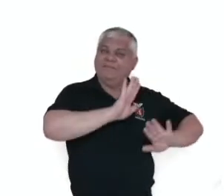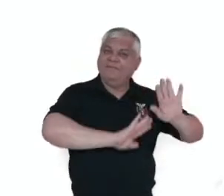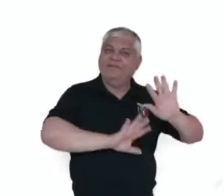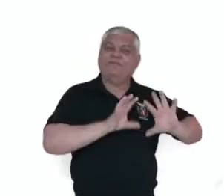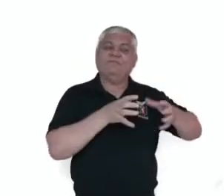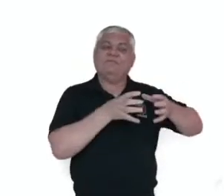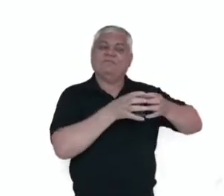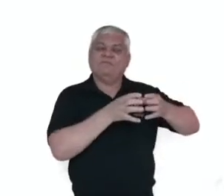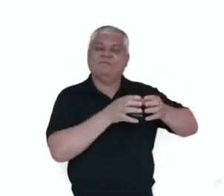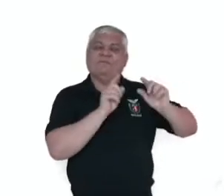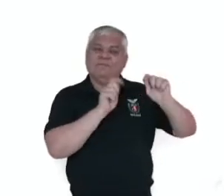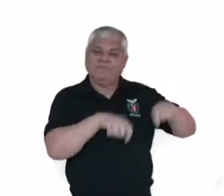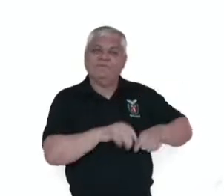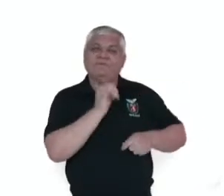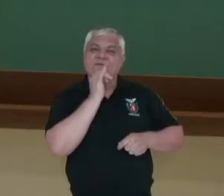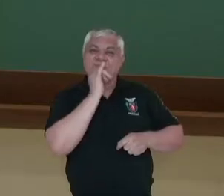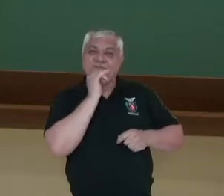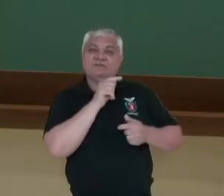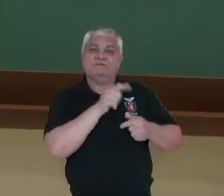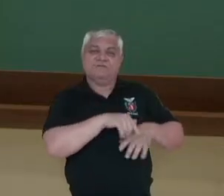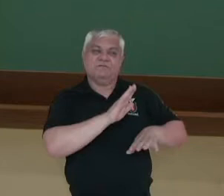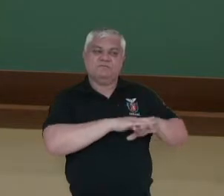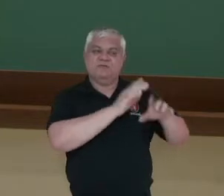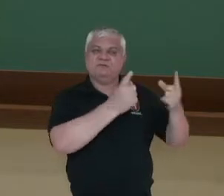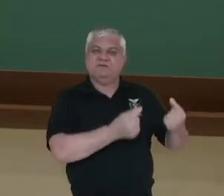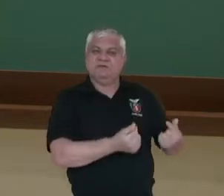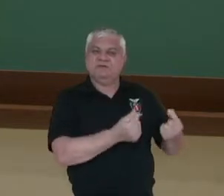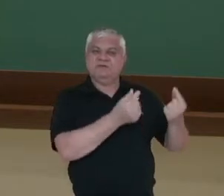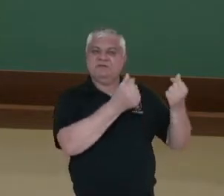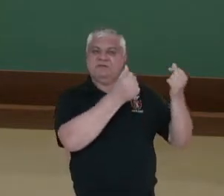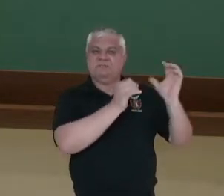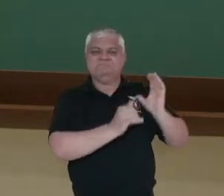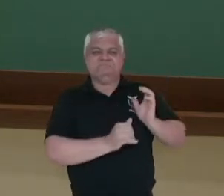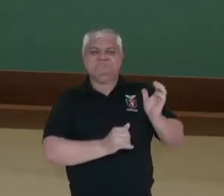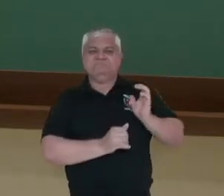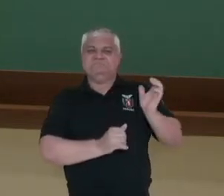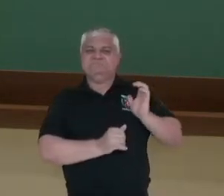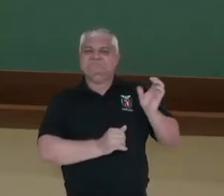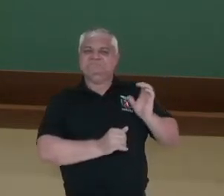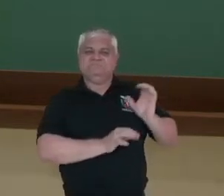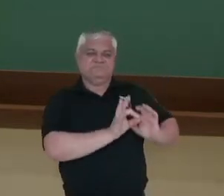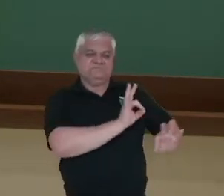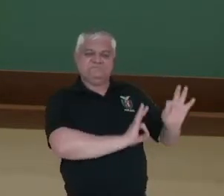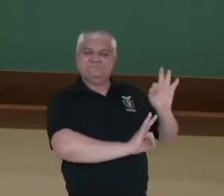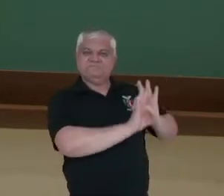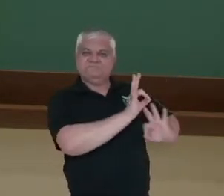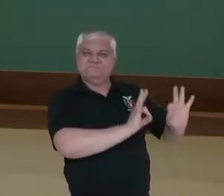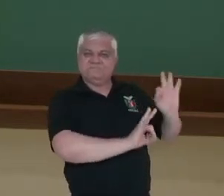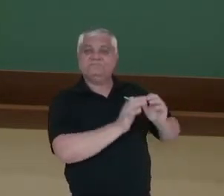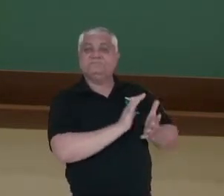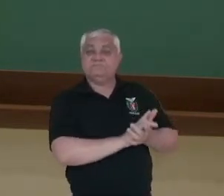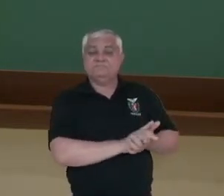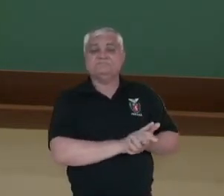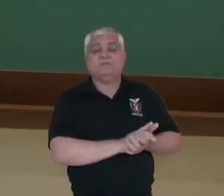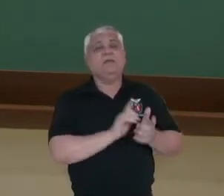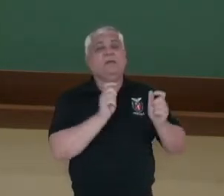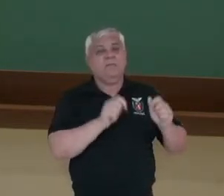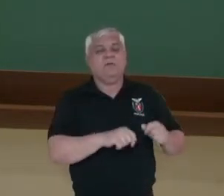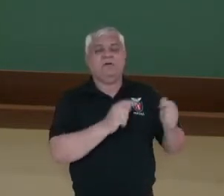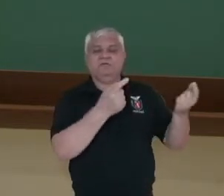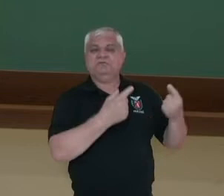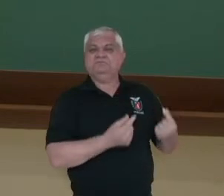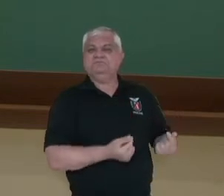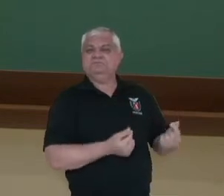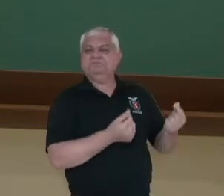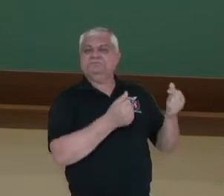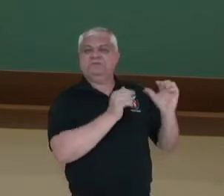aristocracia, pode ser uma aristocracia dos mais ricos, pode ser uma aristocracia daqueles que são os mais nobres,